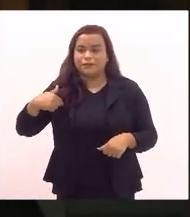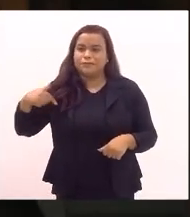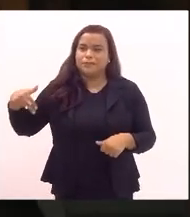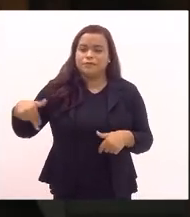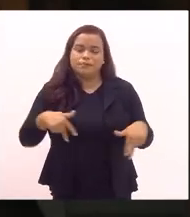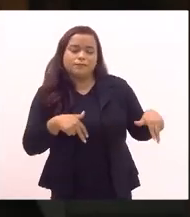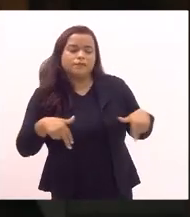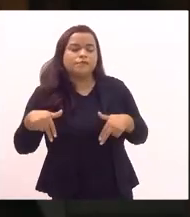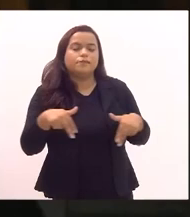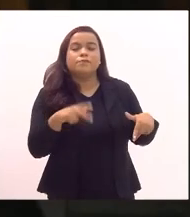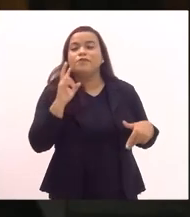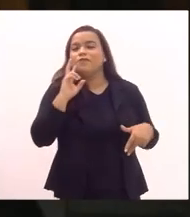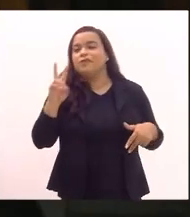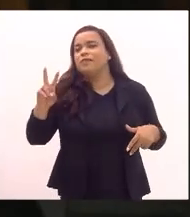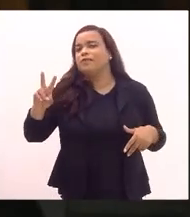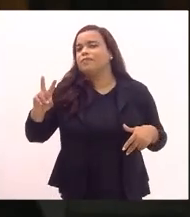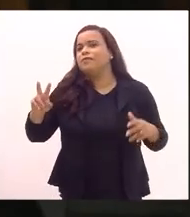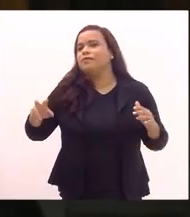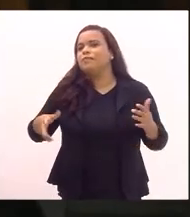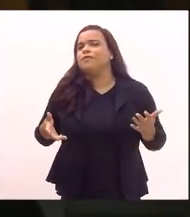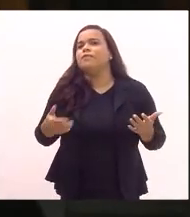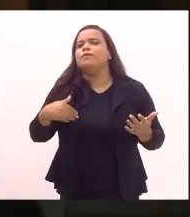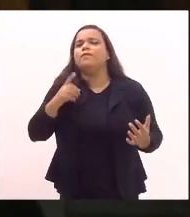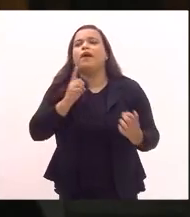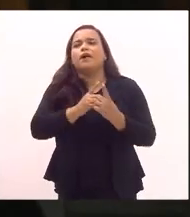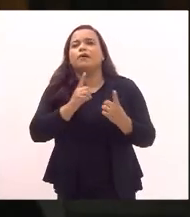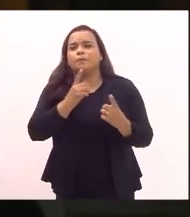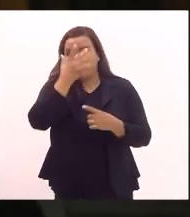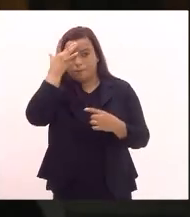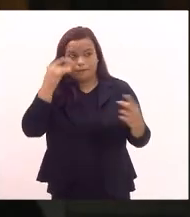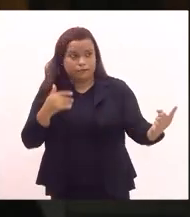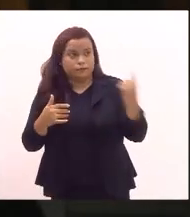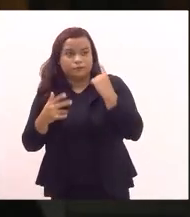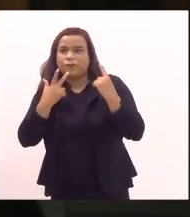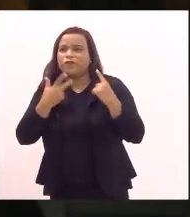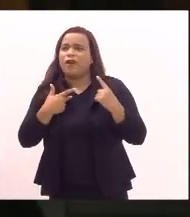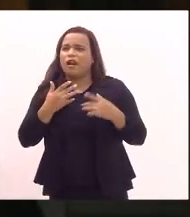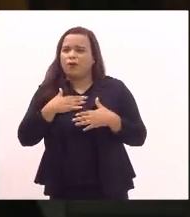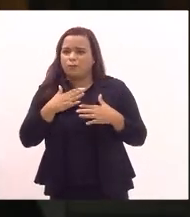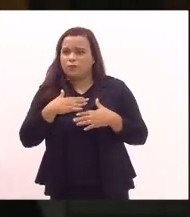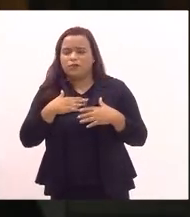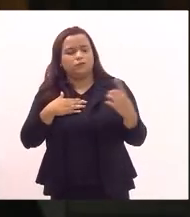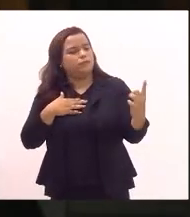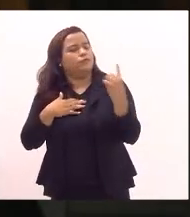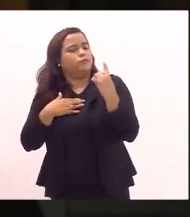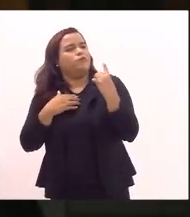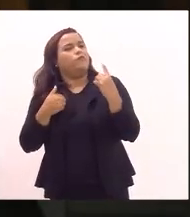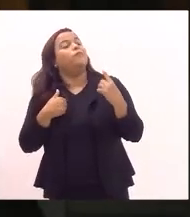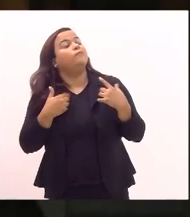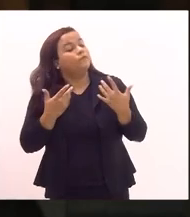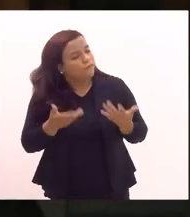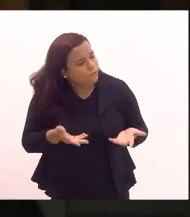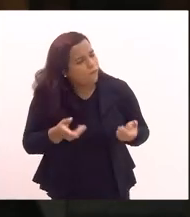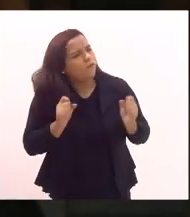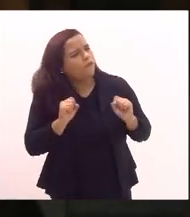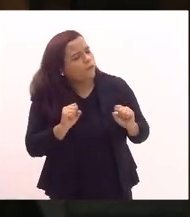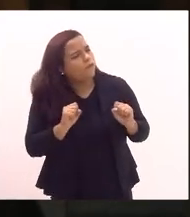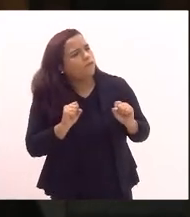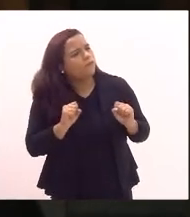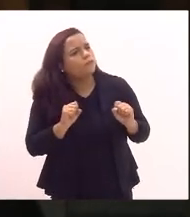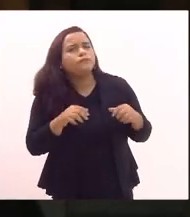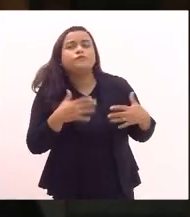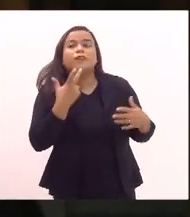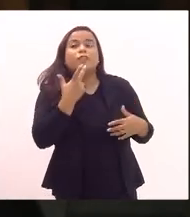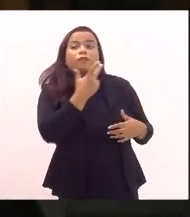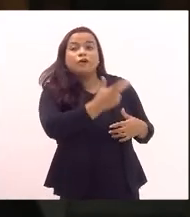rio atendendo uma pessoa que me abordou eu disse o seguinte quando quando